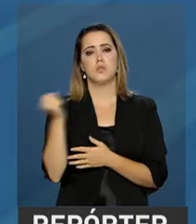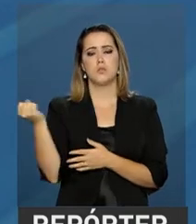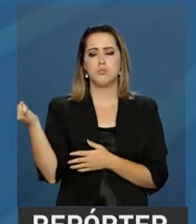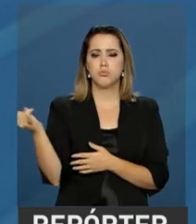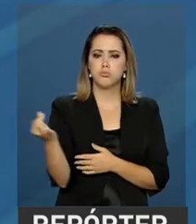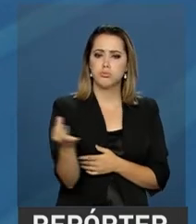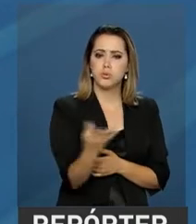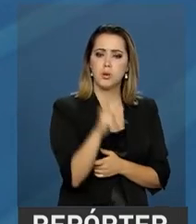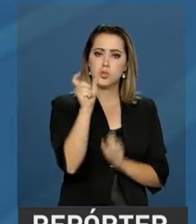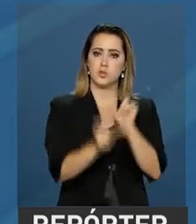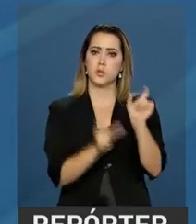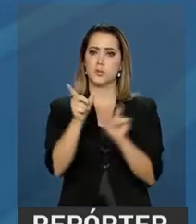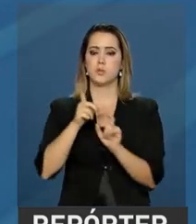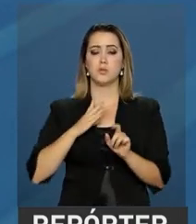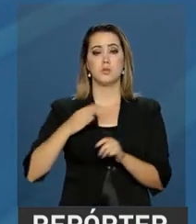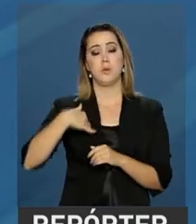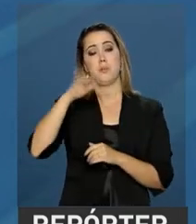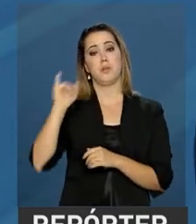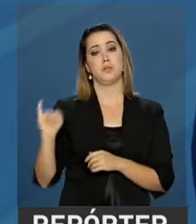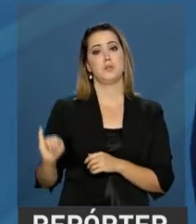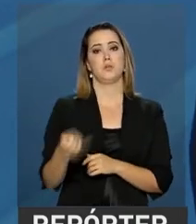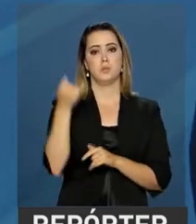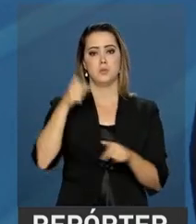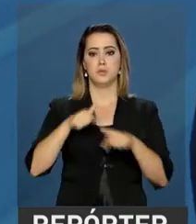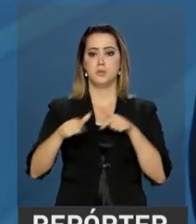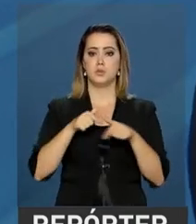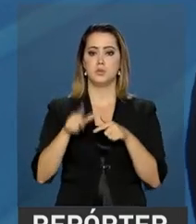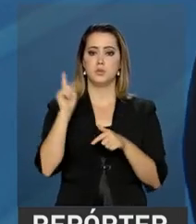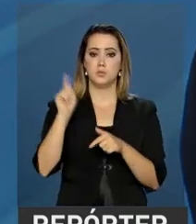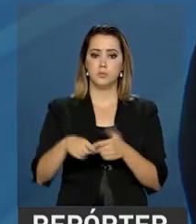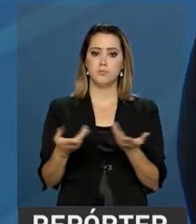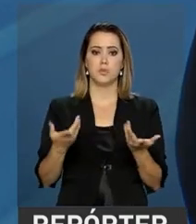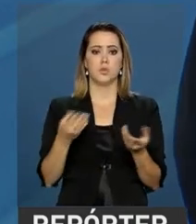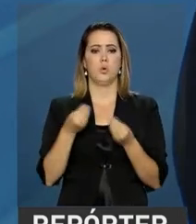gente que vai ter mais oportunidade de emprego